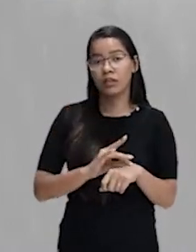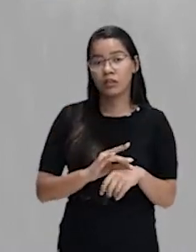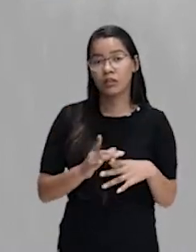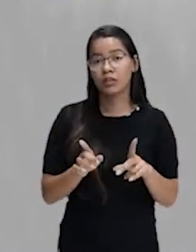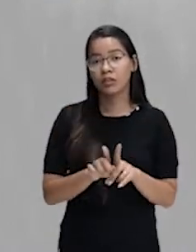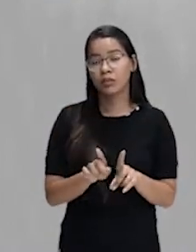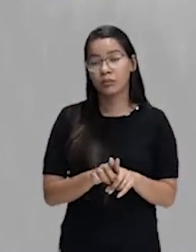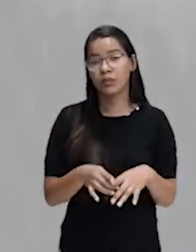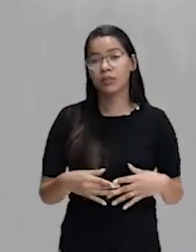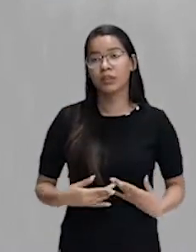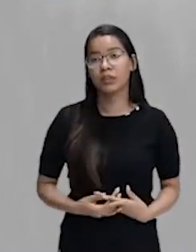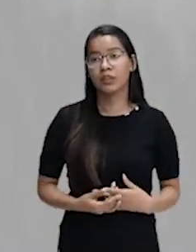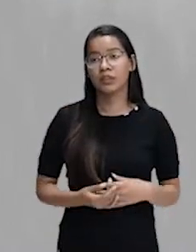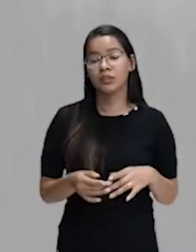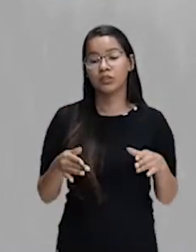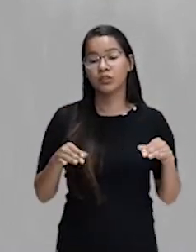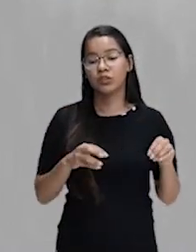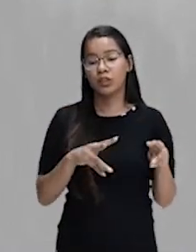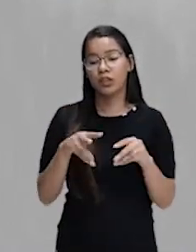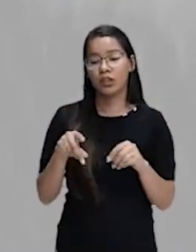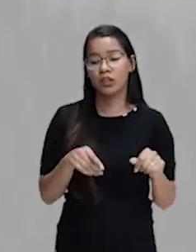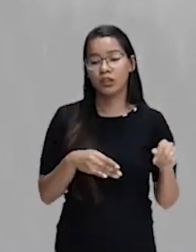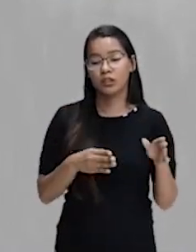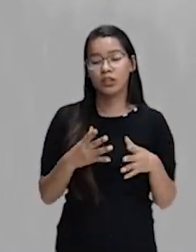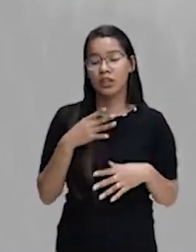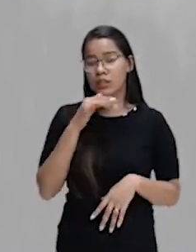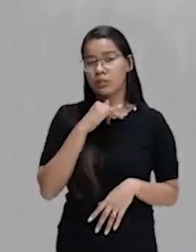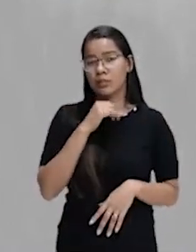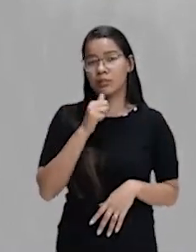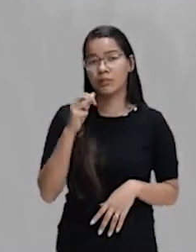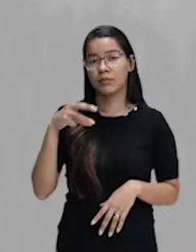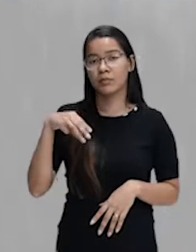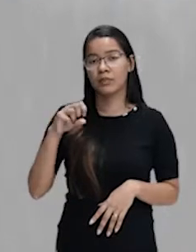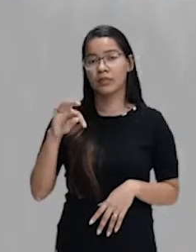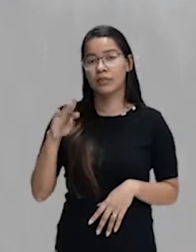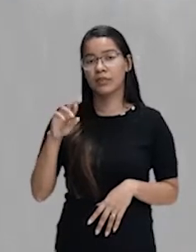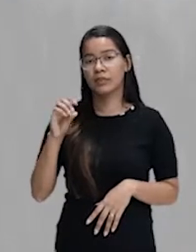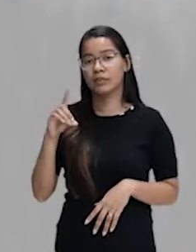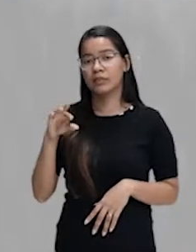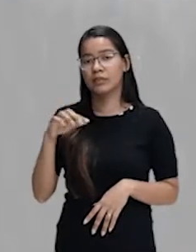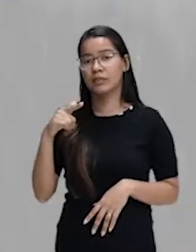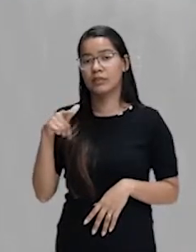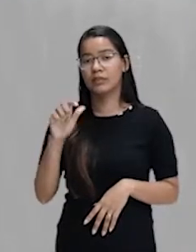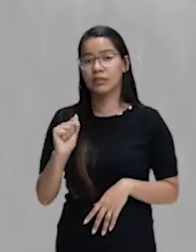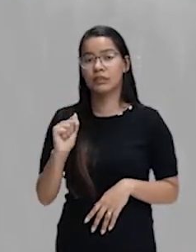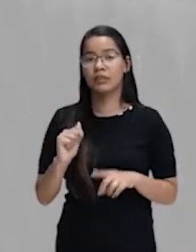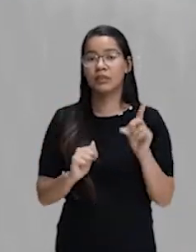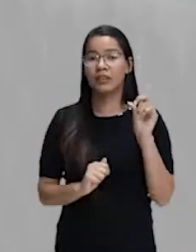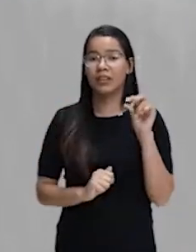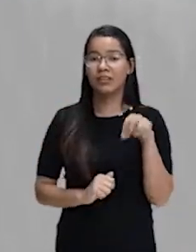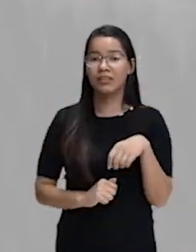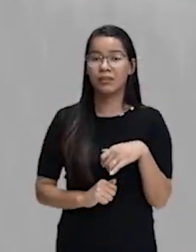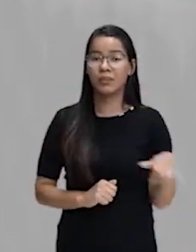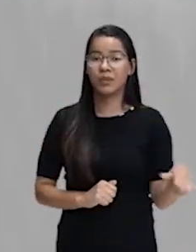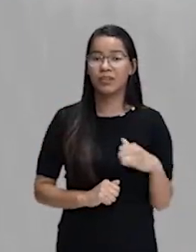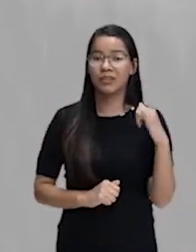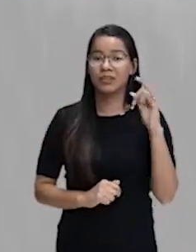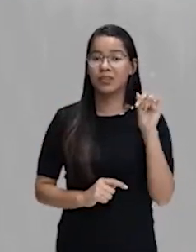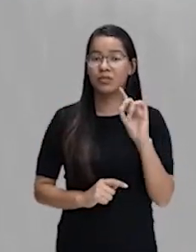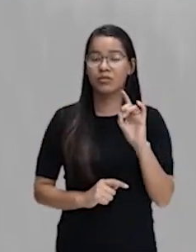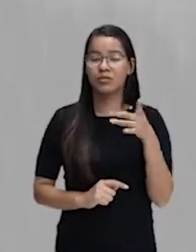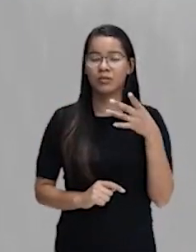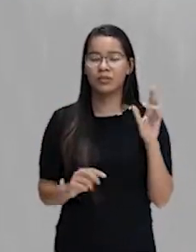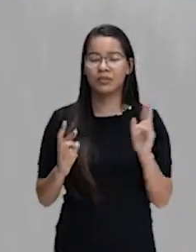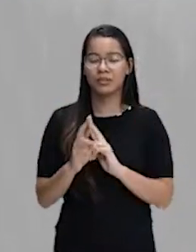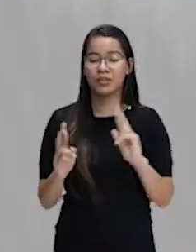terrestres, como a Rota de Amsterdã, rotas que vão ser importantes não só por conta das relações